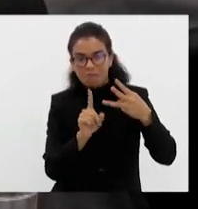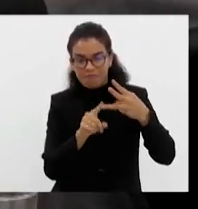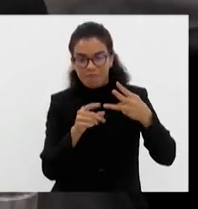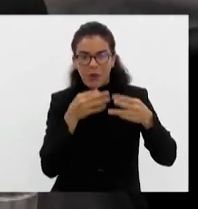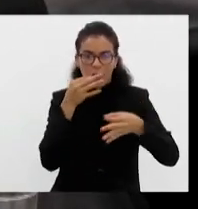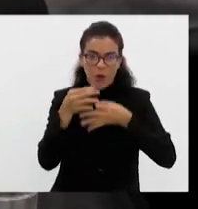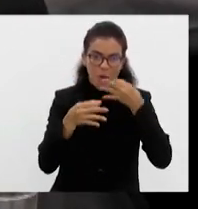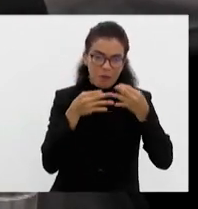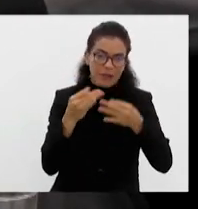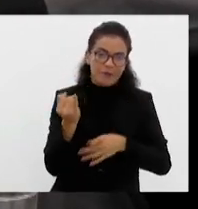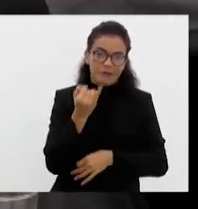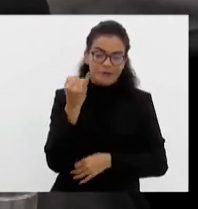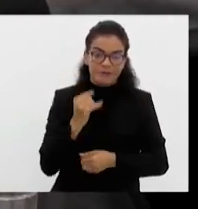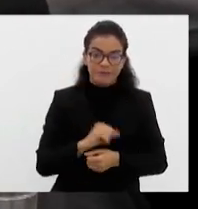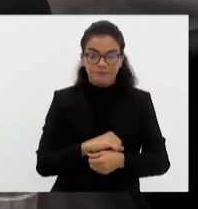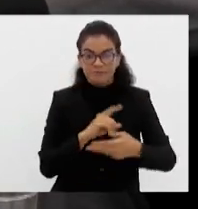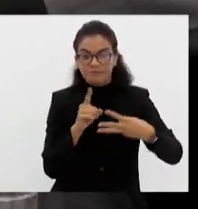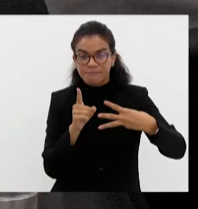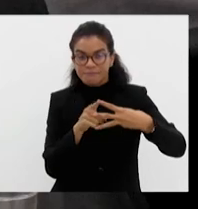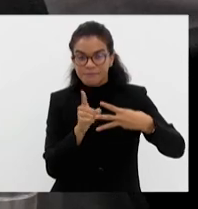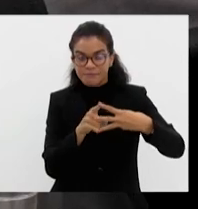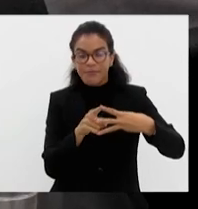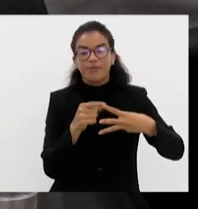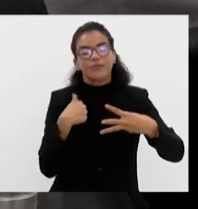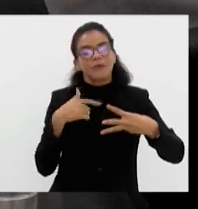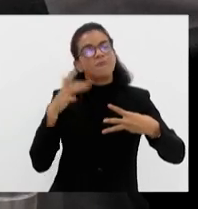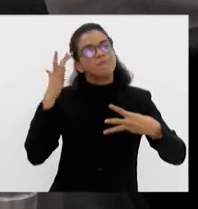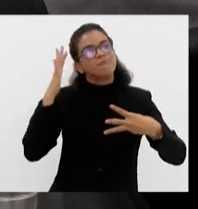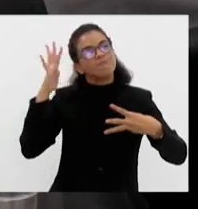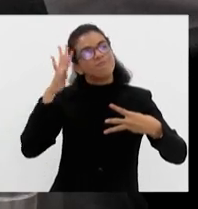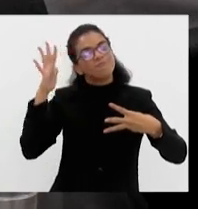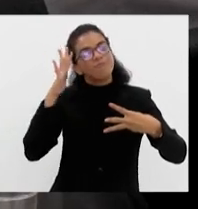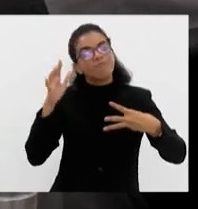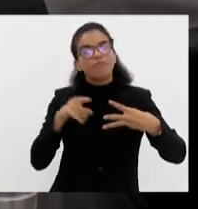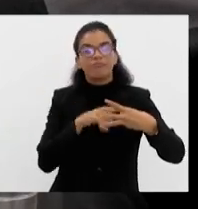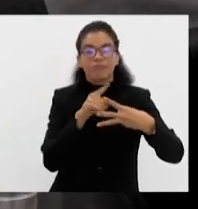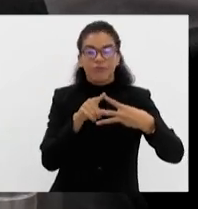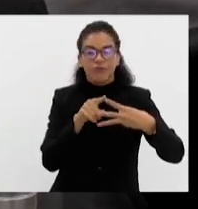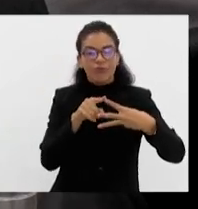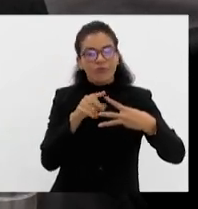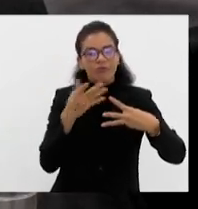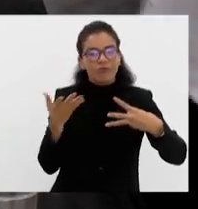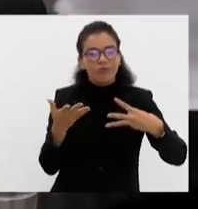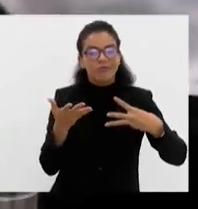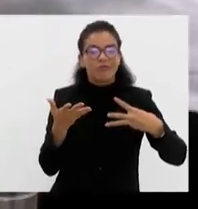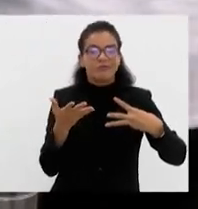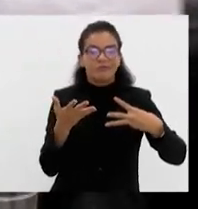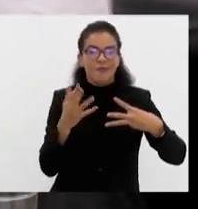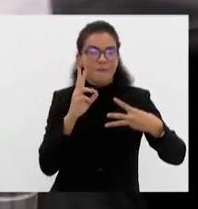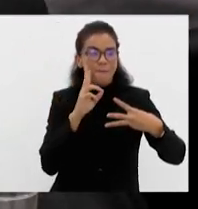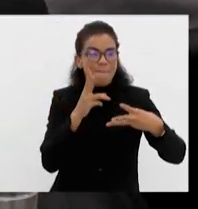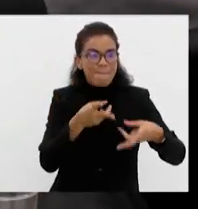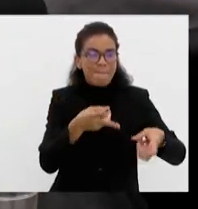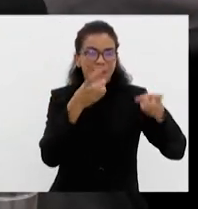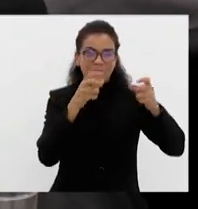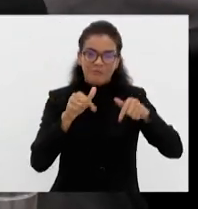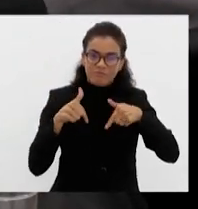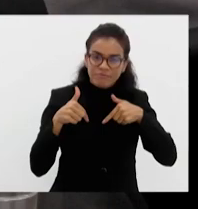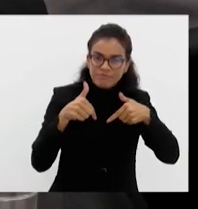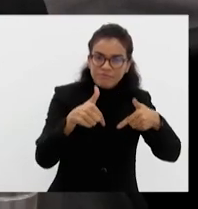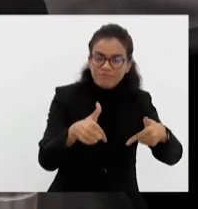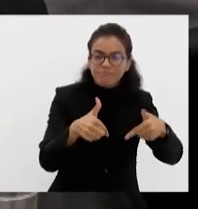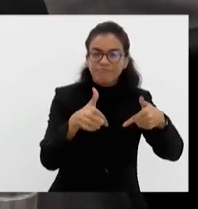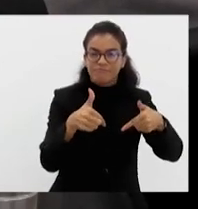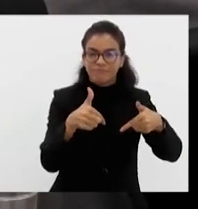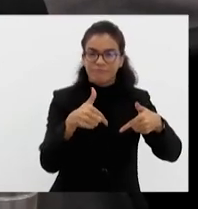que são importantes. Primeiro, eu acho que quando a gente se depara com uma iniciativa como essa, na